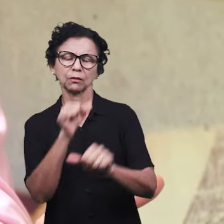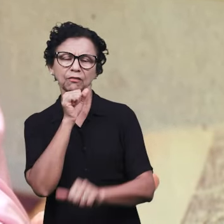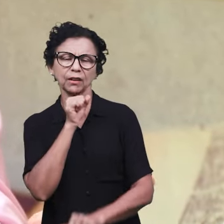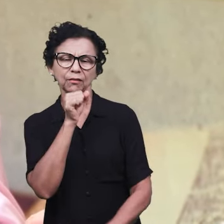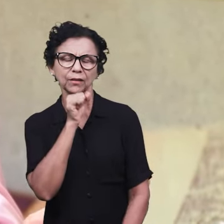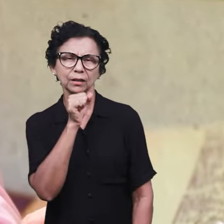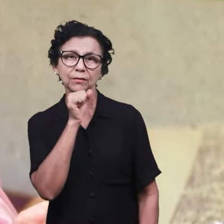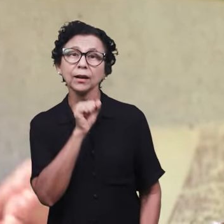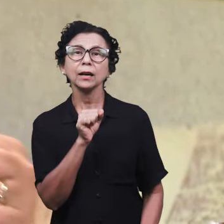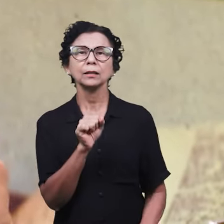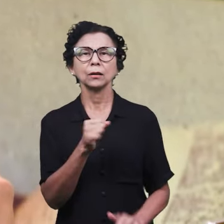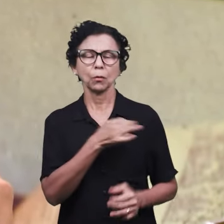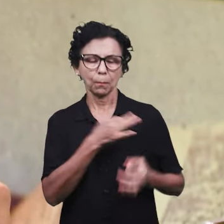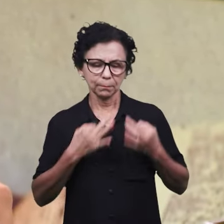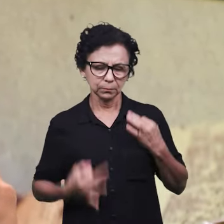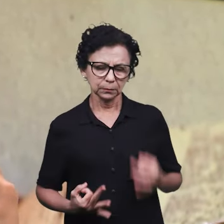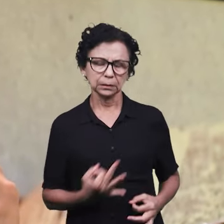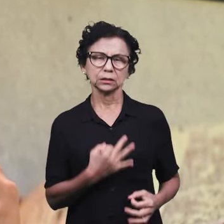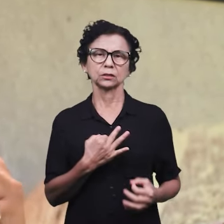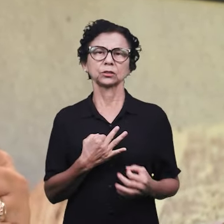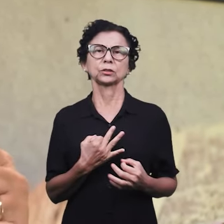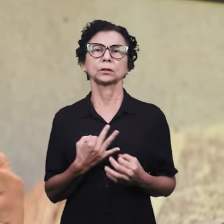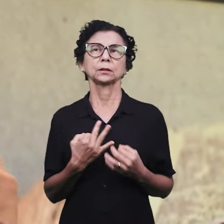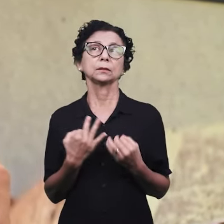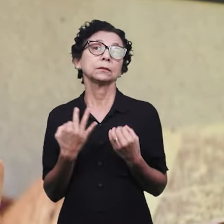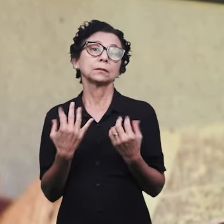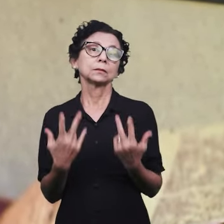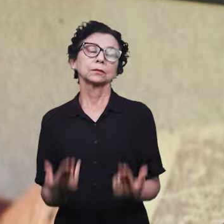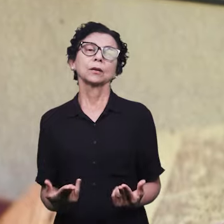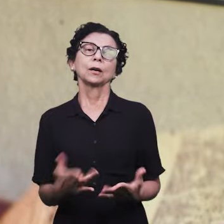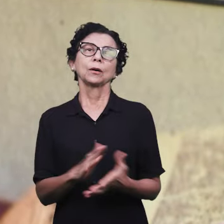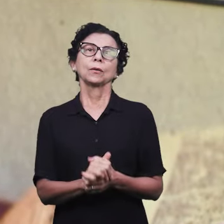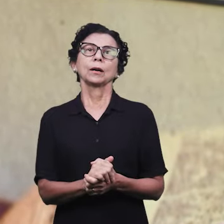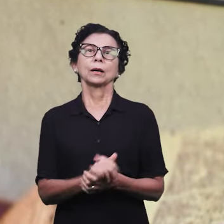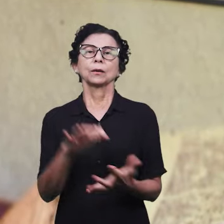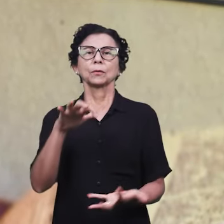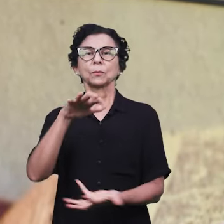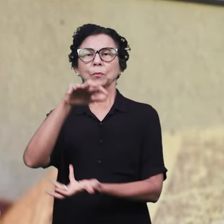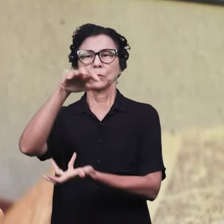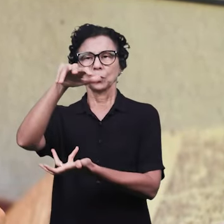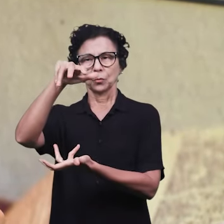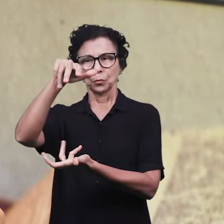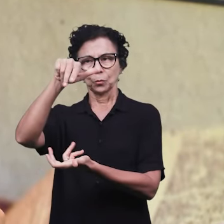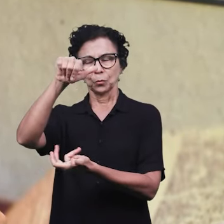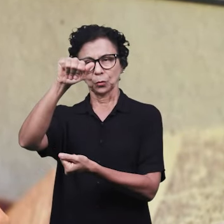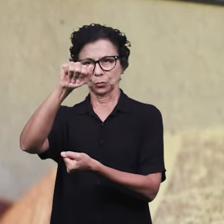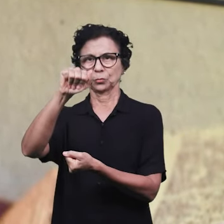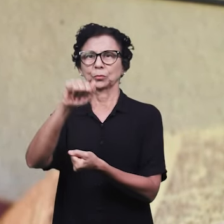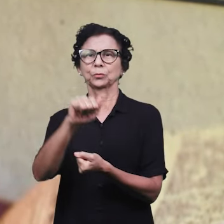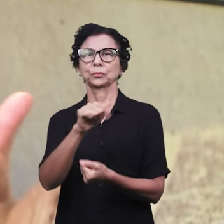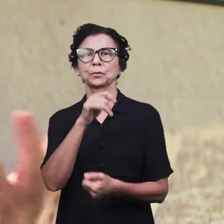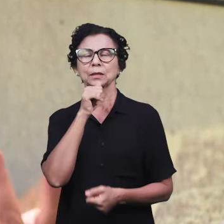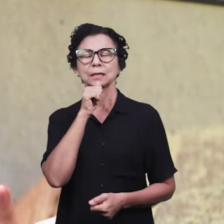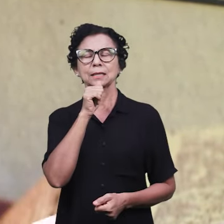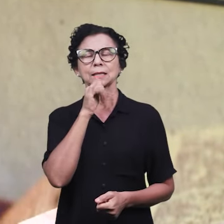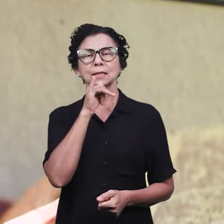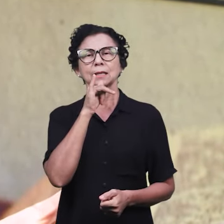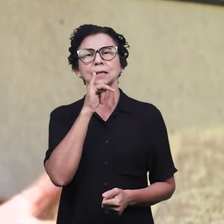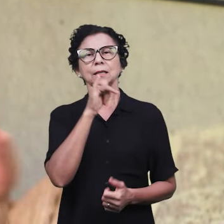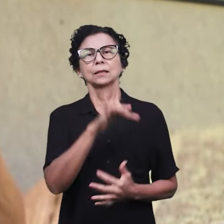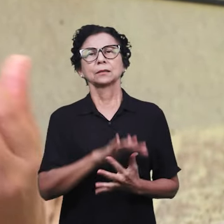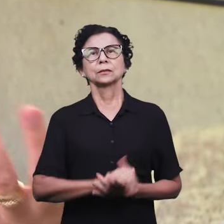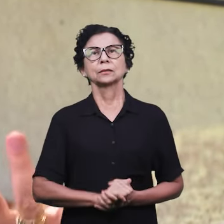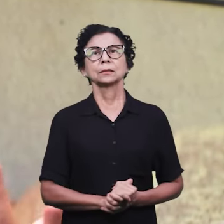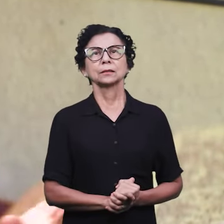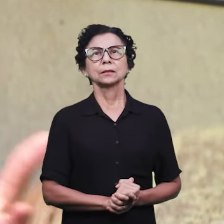hoje. Então, sim, é impossível imaginar de que eu estou criando, né, e manifestando